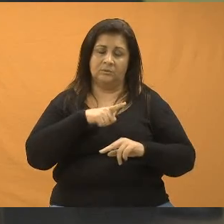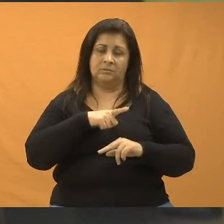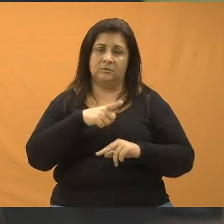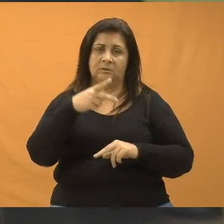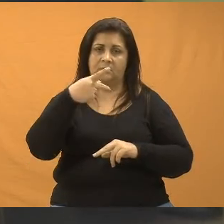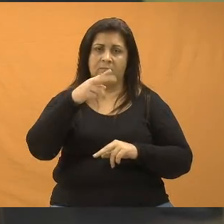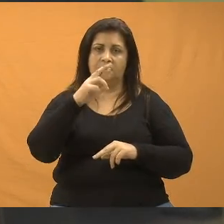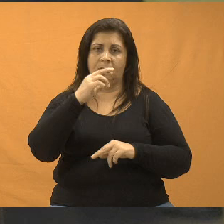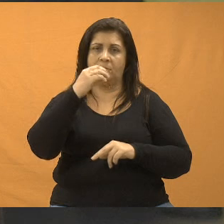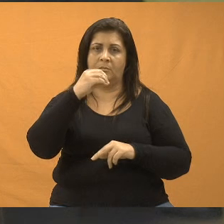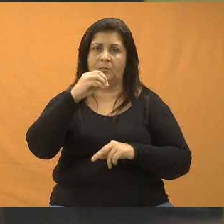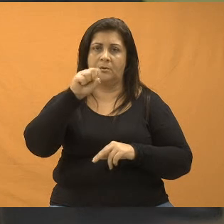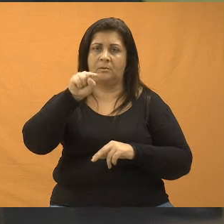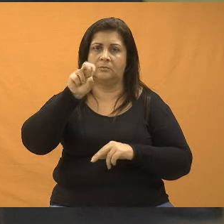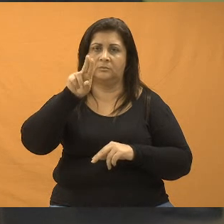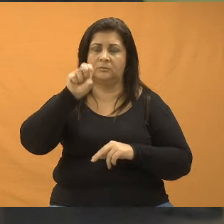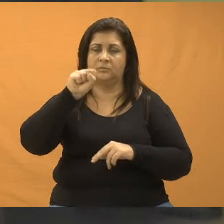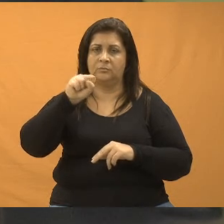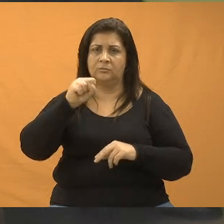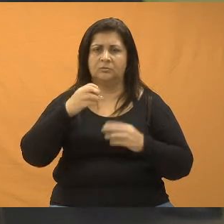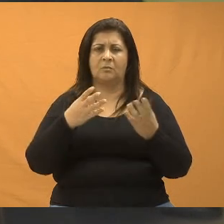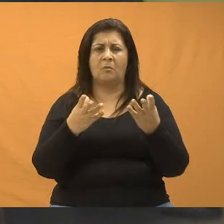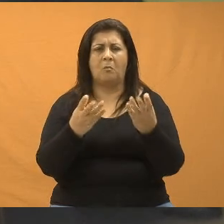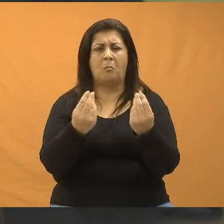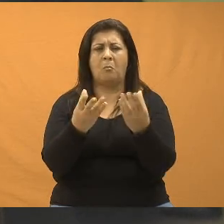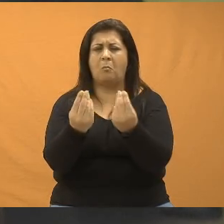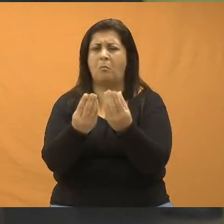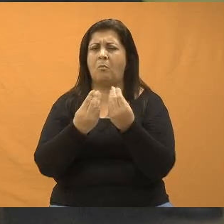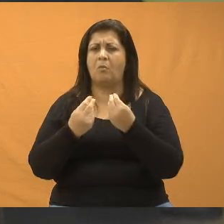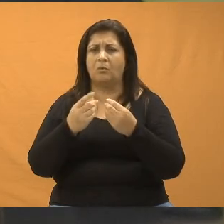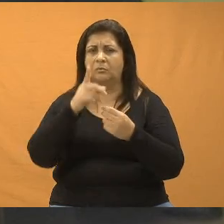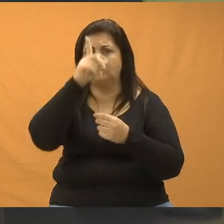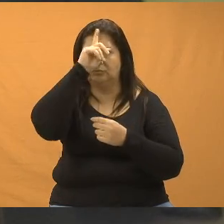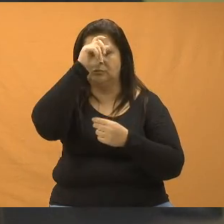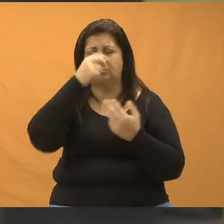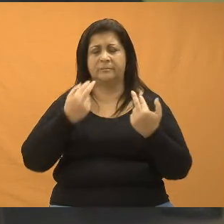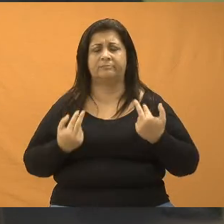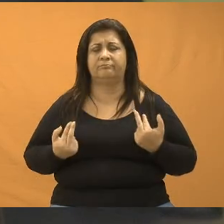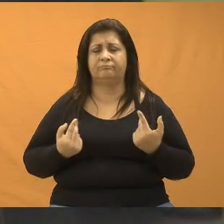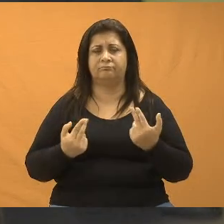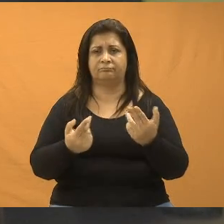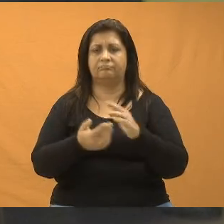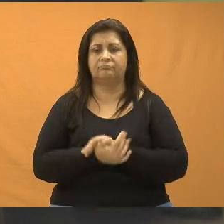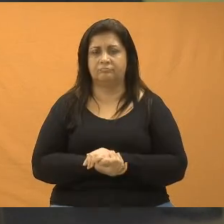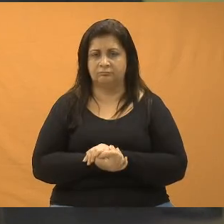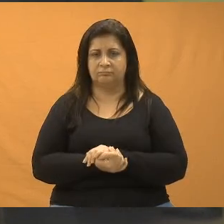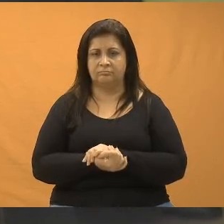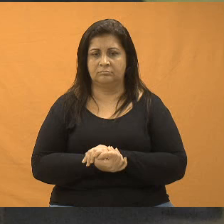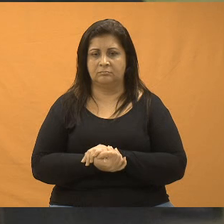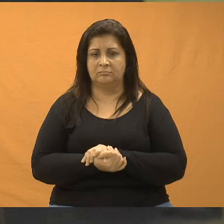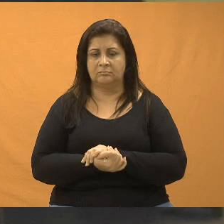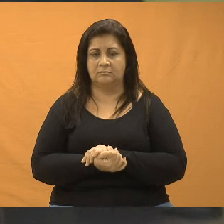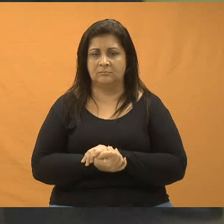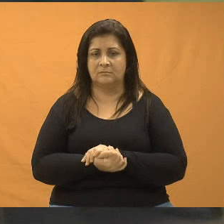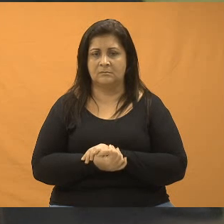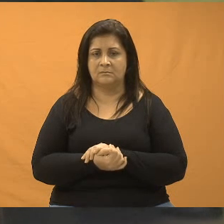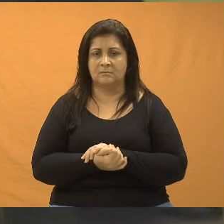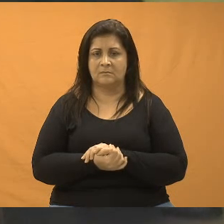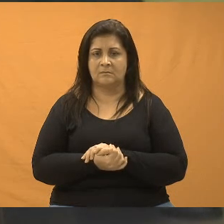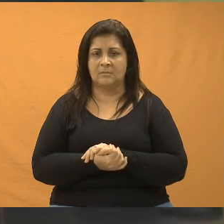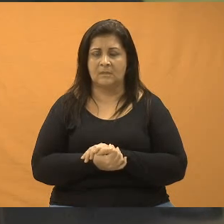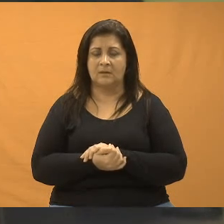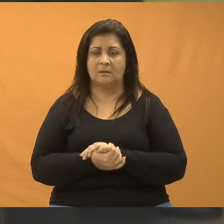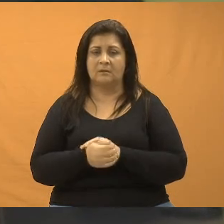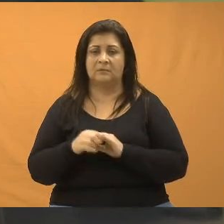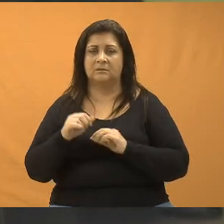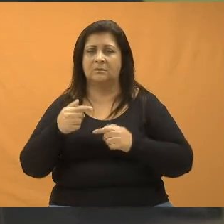nível nacional, com centenas de Santa Casas, né, na mesma condição. Então, né, se puder uma articulação